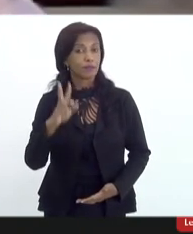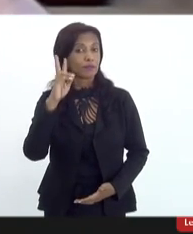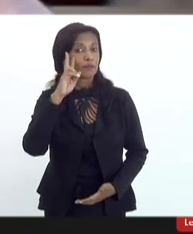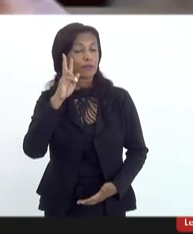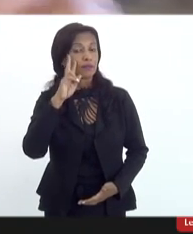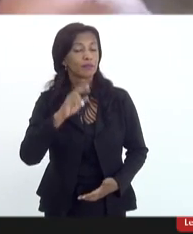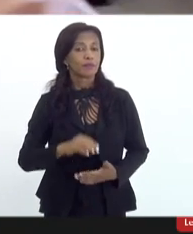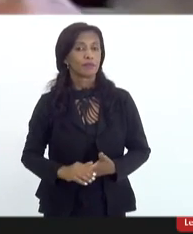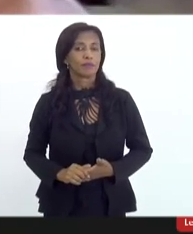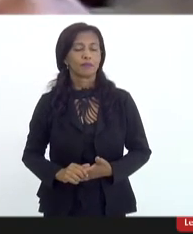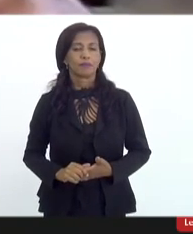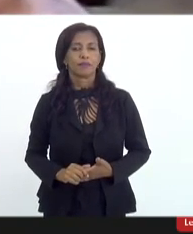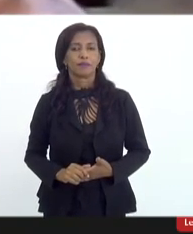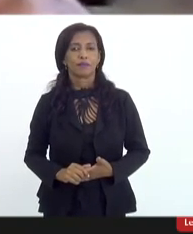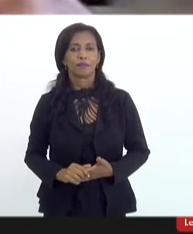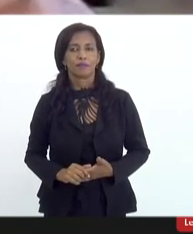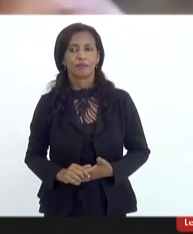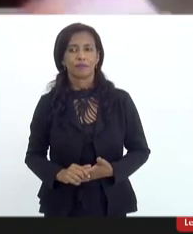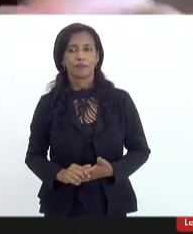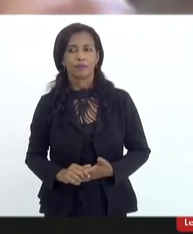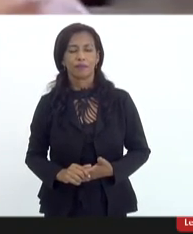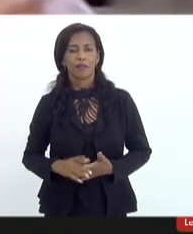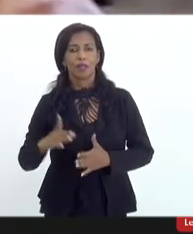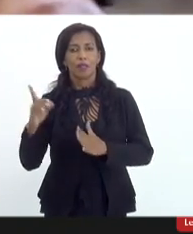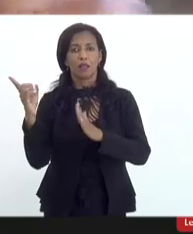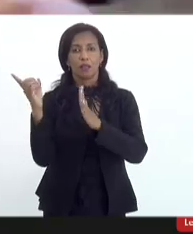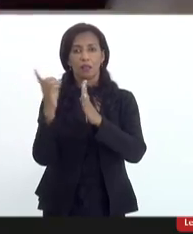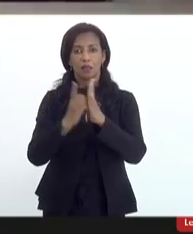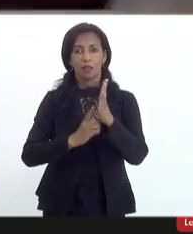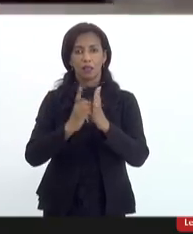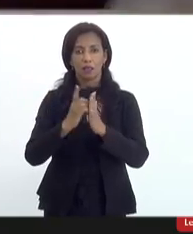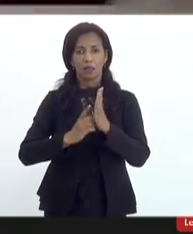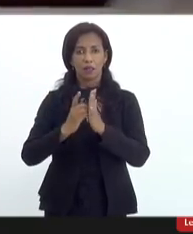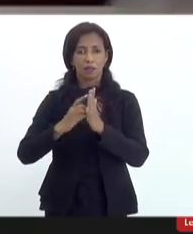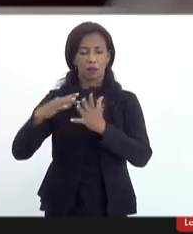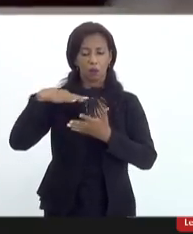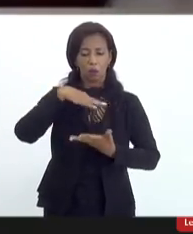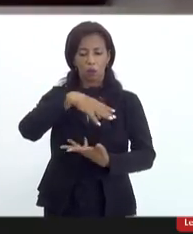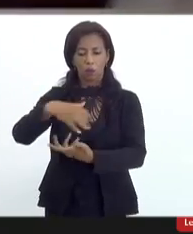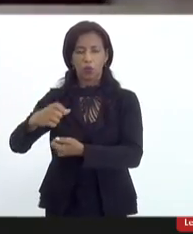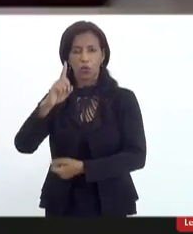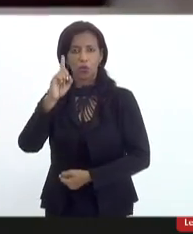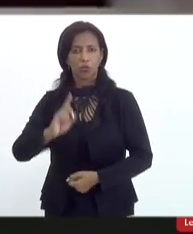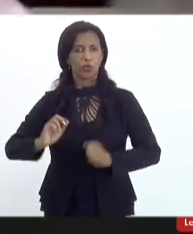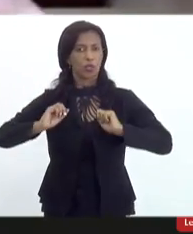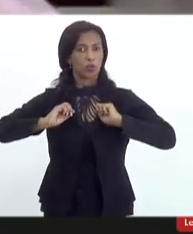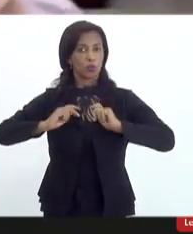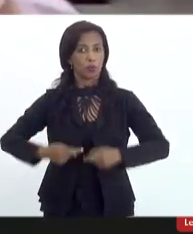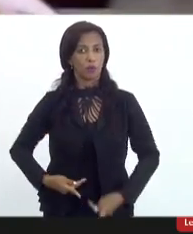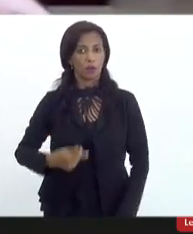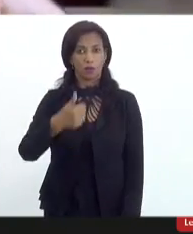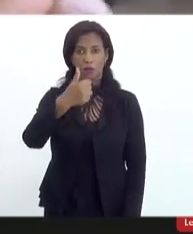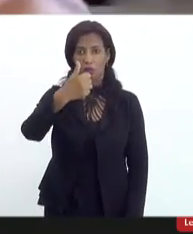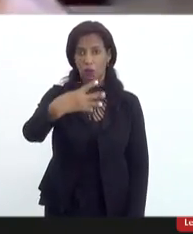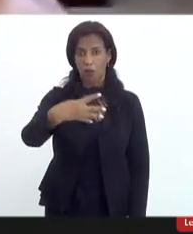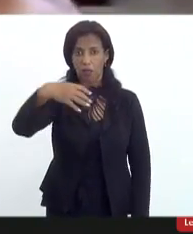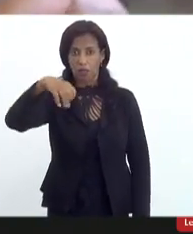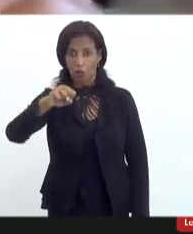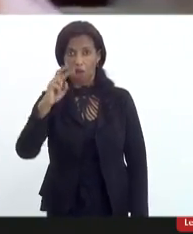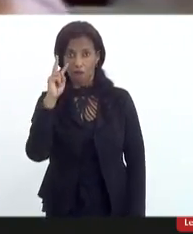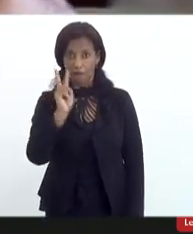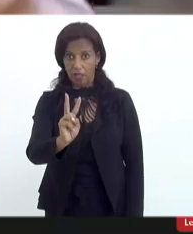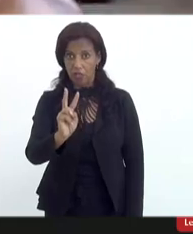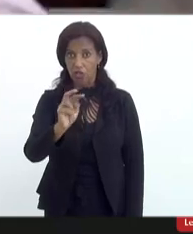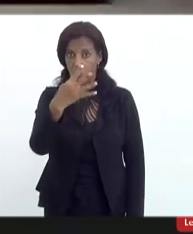lembramos a promulgação da Declaração Internacional dos Direitos Humanos, em 1948. Vejam,